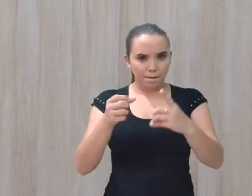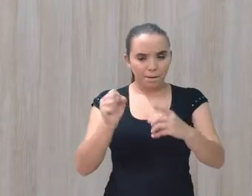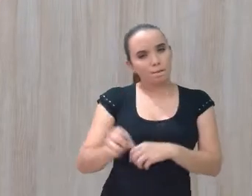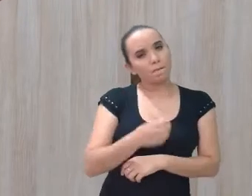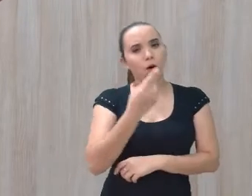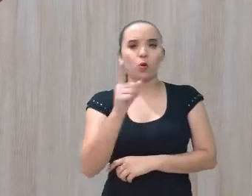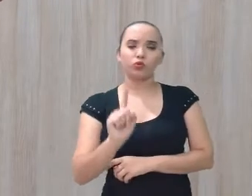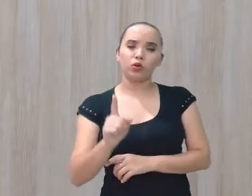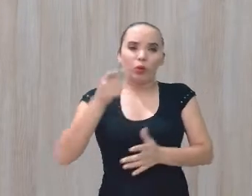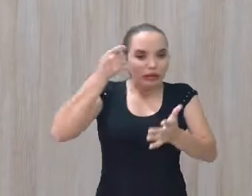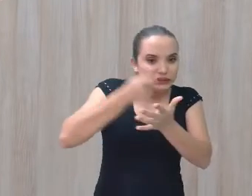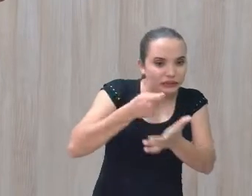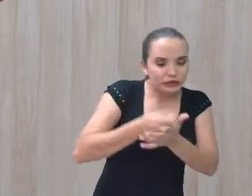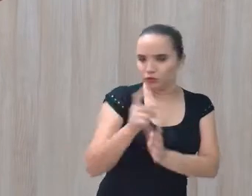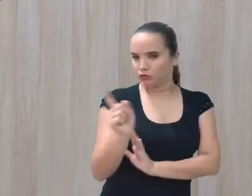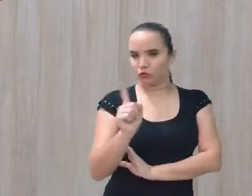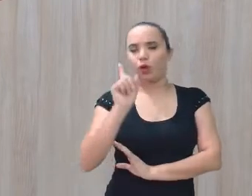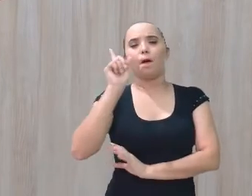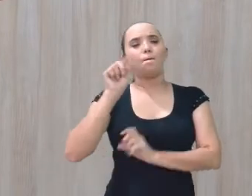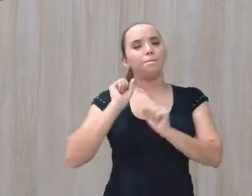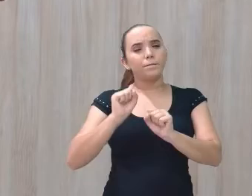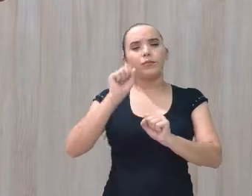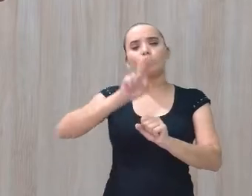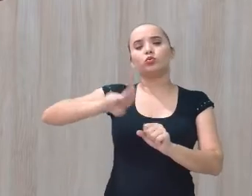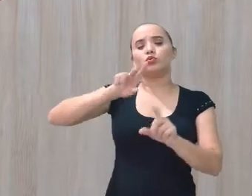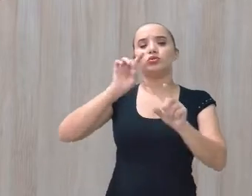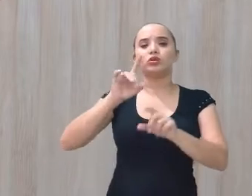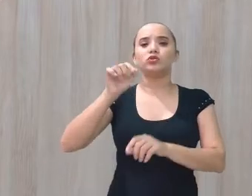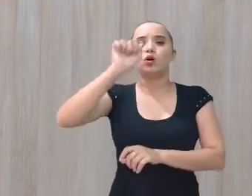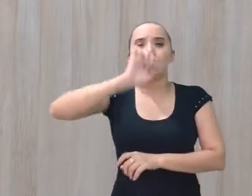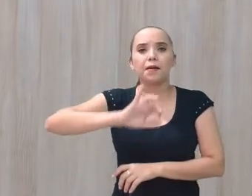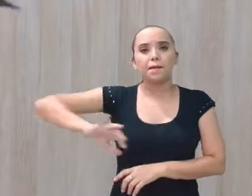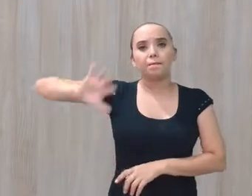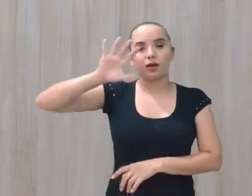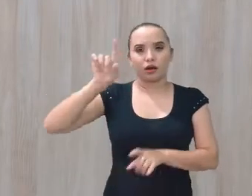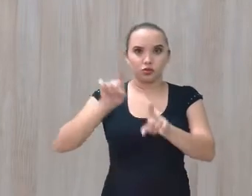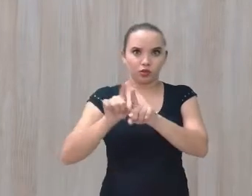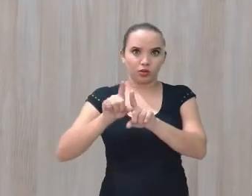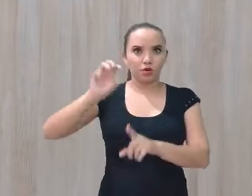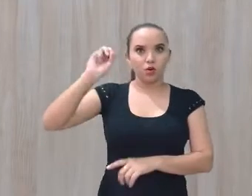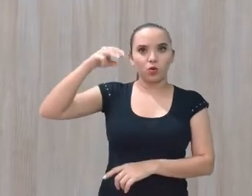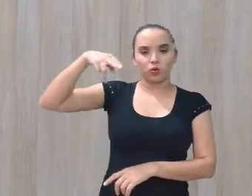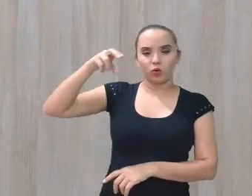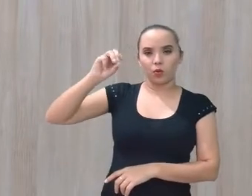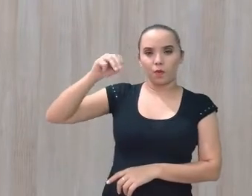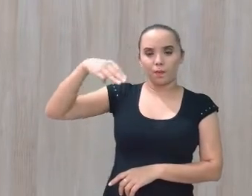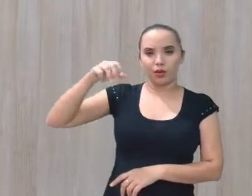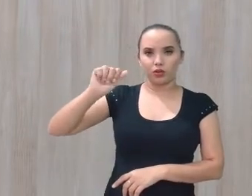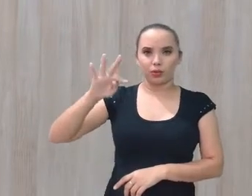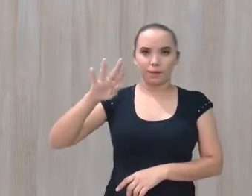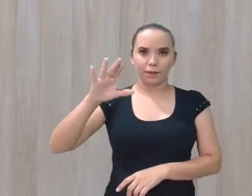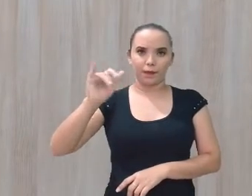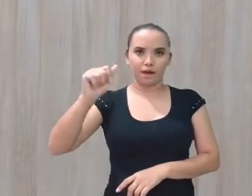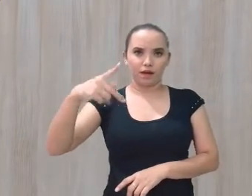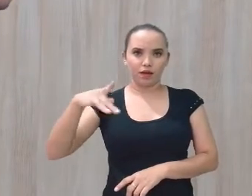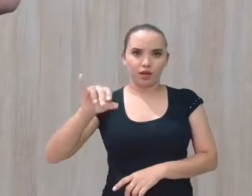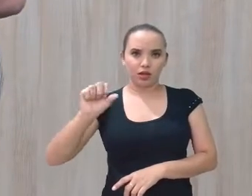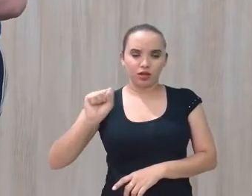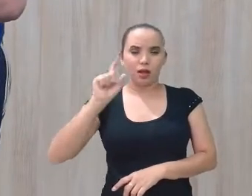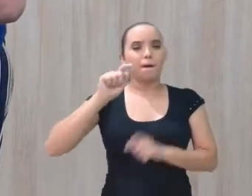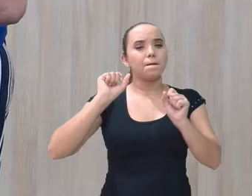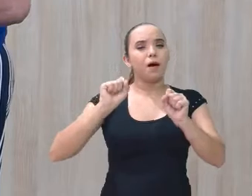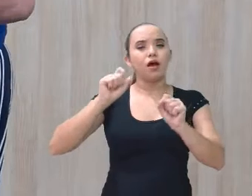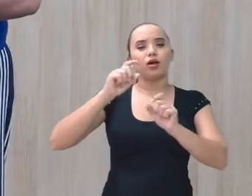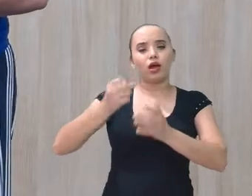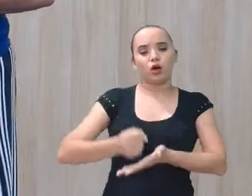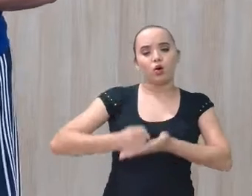só com imagem. E as onomatopeias ajudam também a criar mais movimento, a dar mais ênfase, como a gente falou, né?